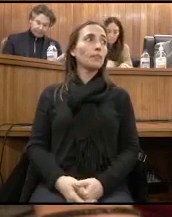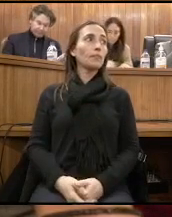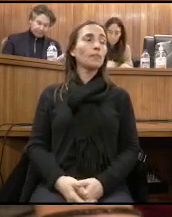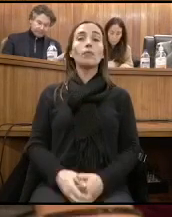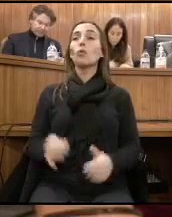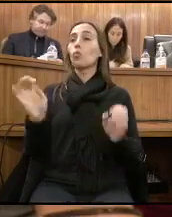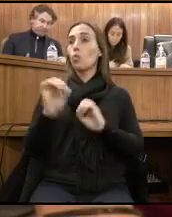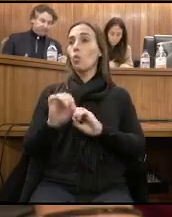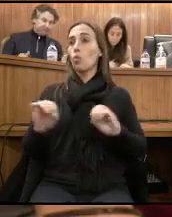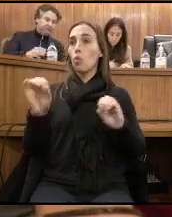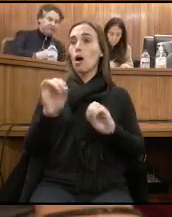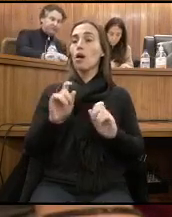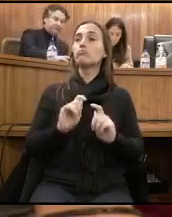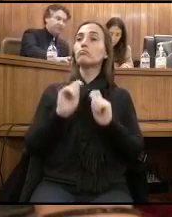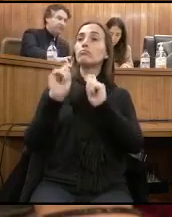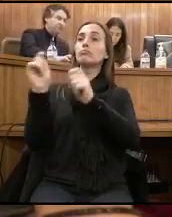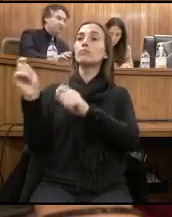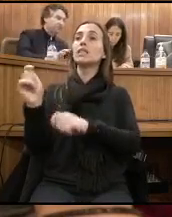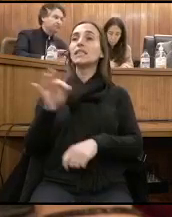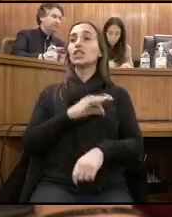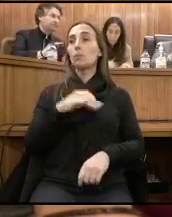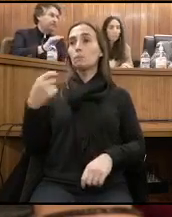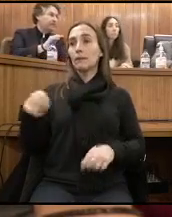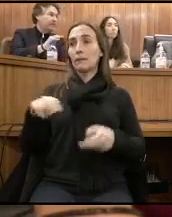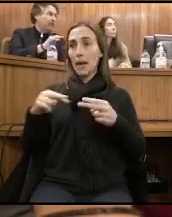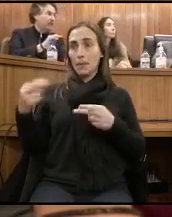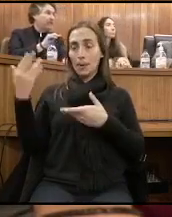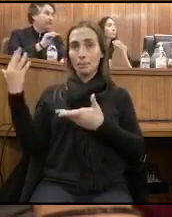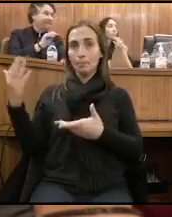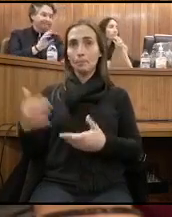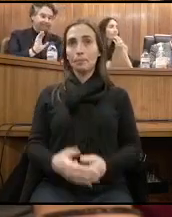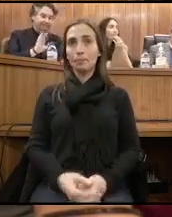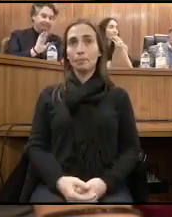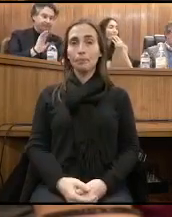Sendo assim, dou a palavra ao Sr. Presidente da Câmara.